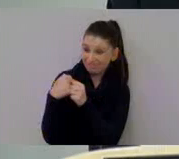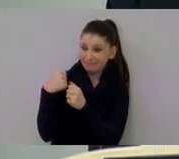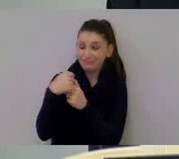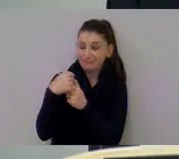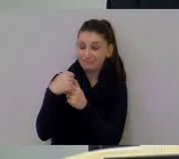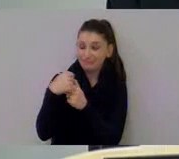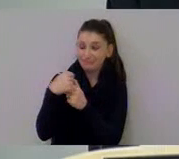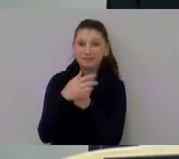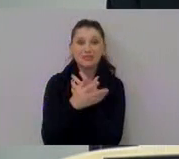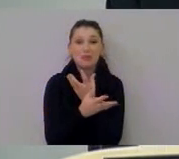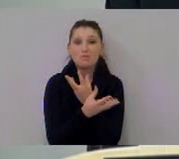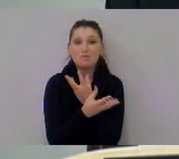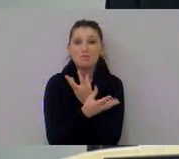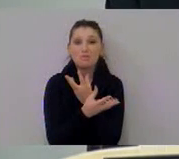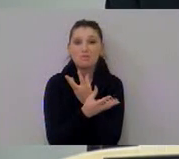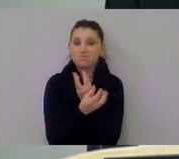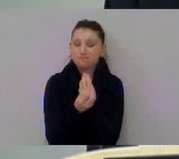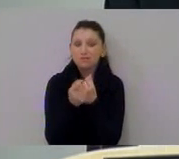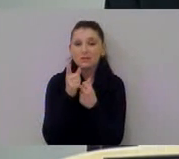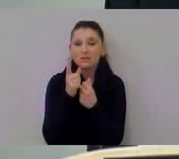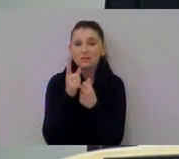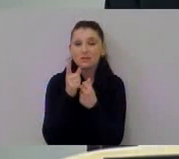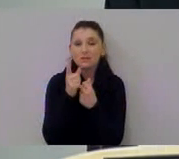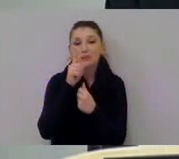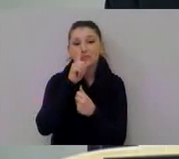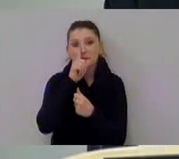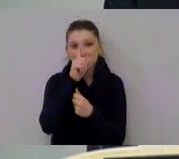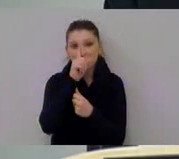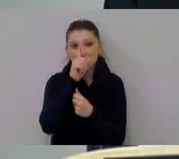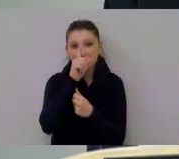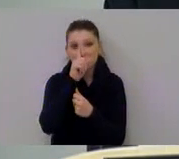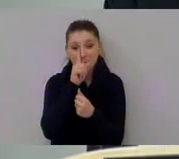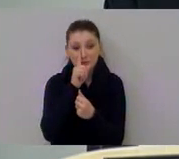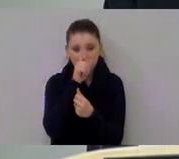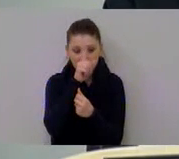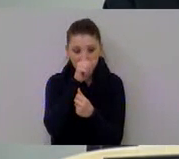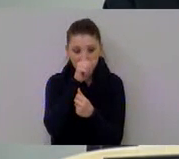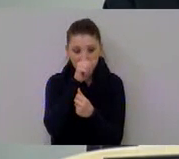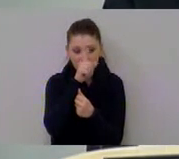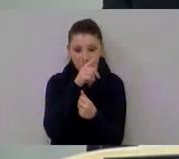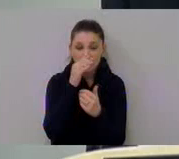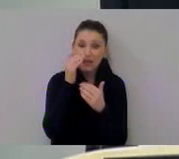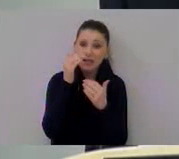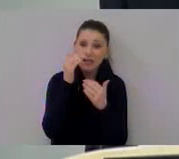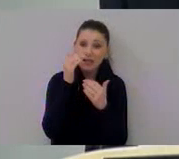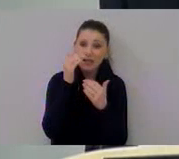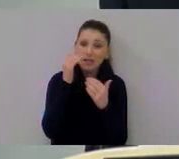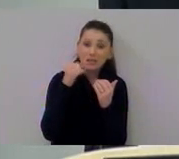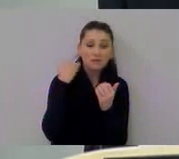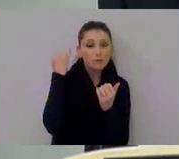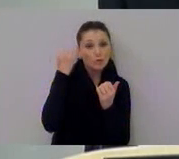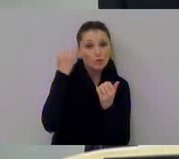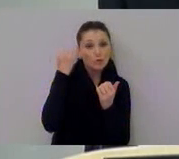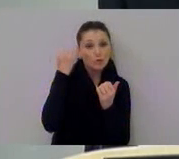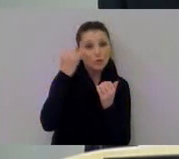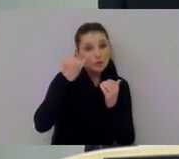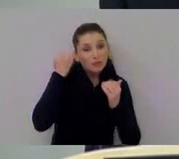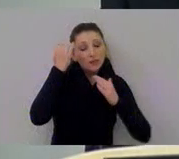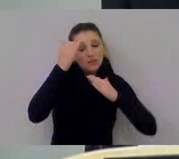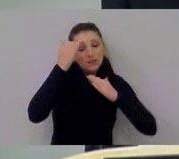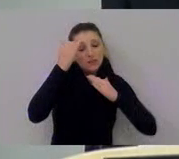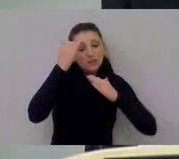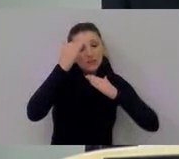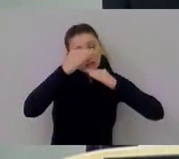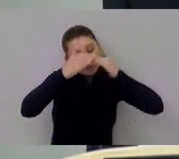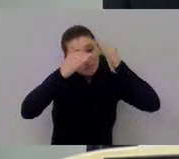de muita importância a construção de um trevo alemão. Tenho certeza